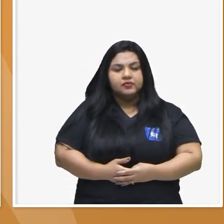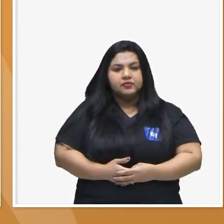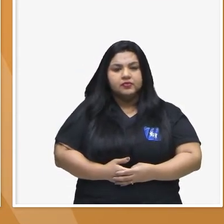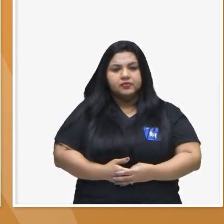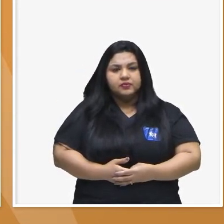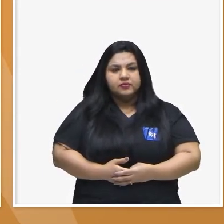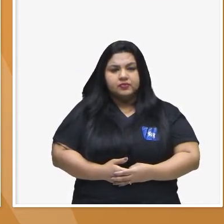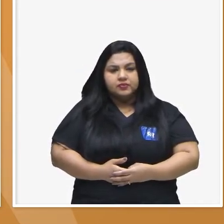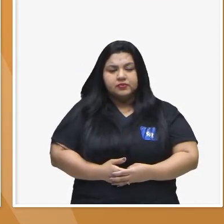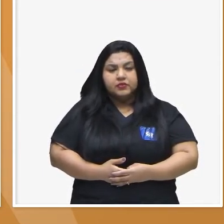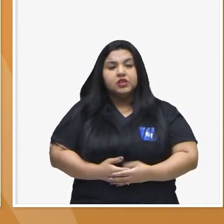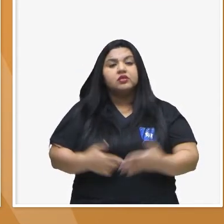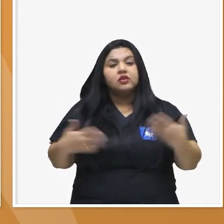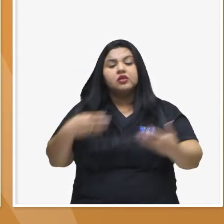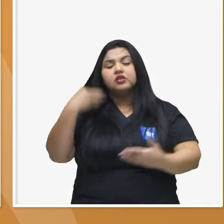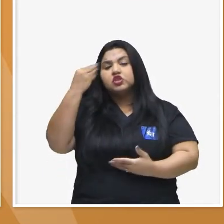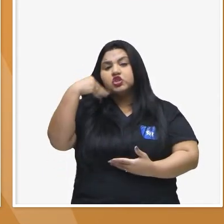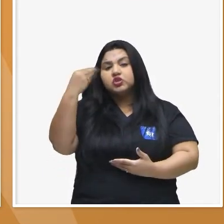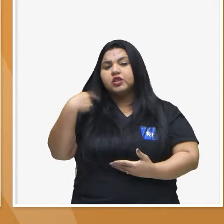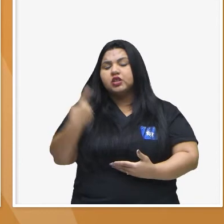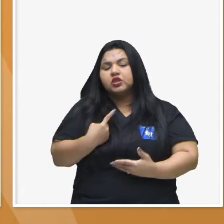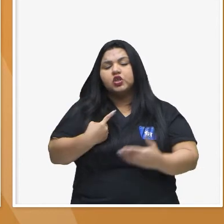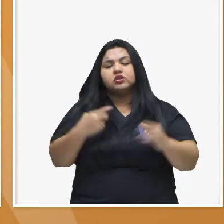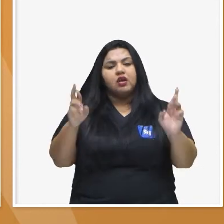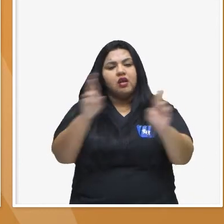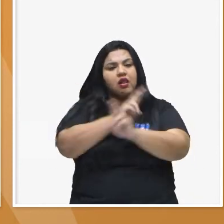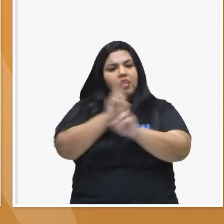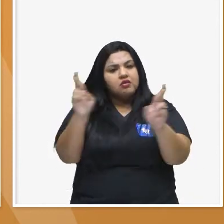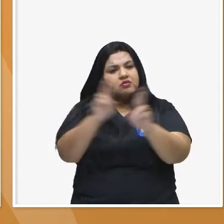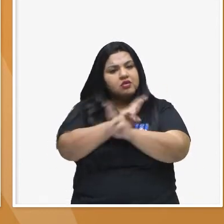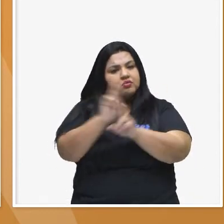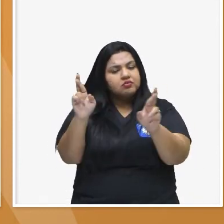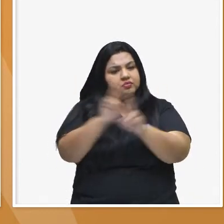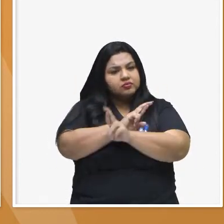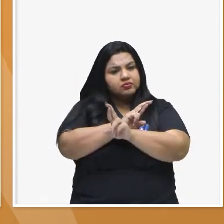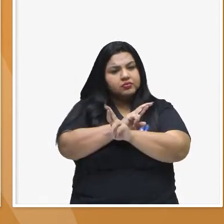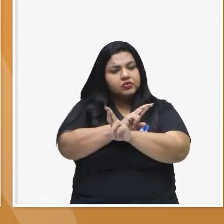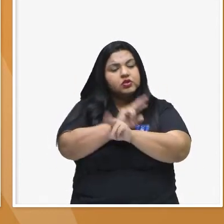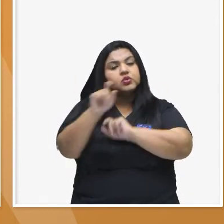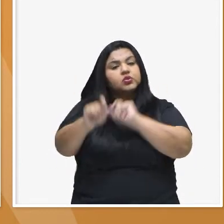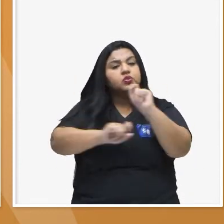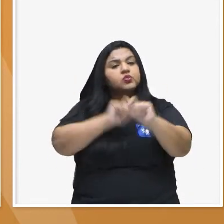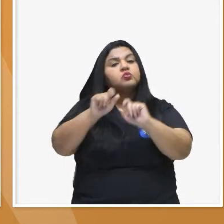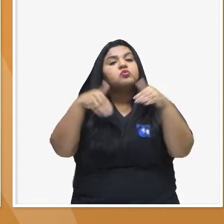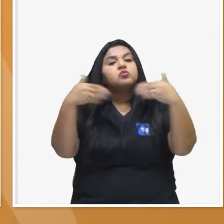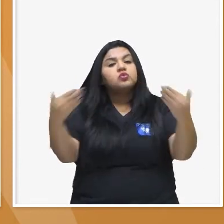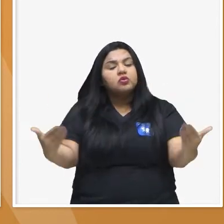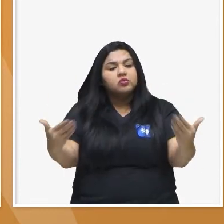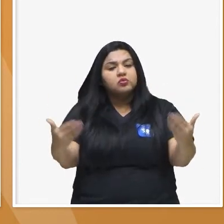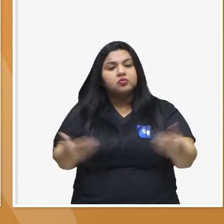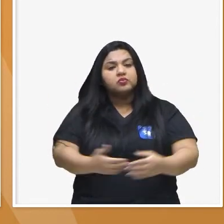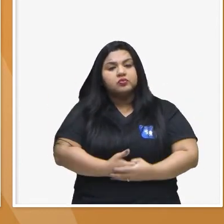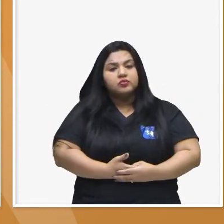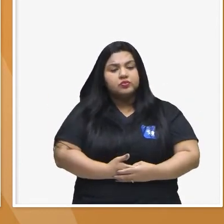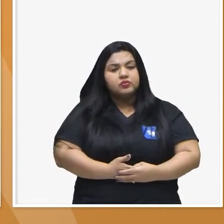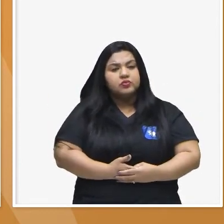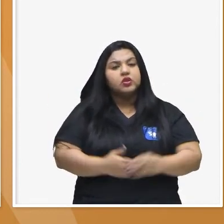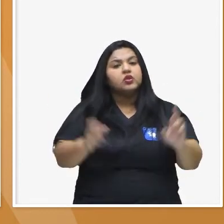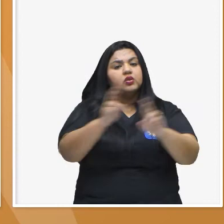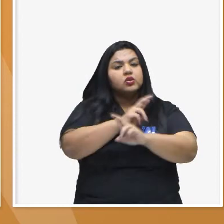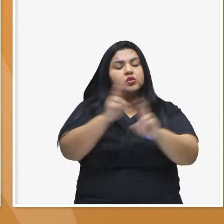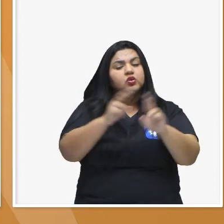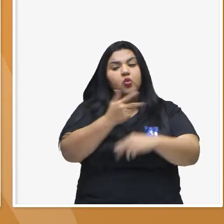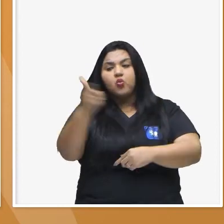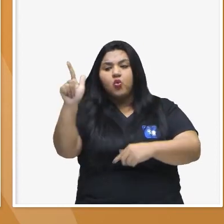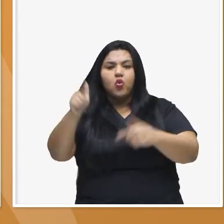Ela se dá na experiência das nossas relações. Que relações são essas? Na relação com os